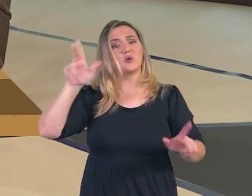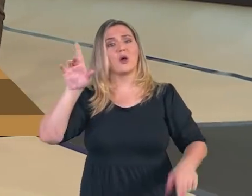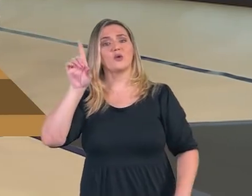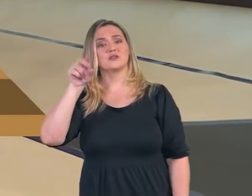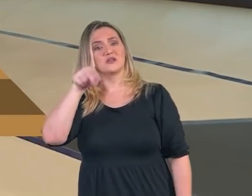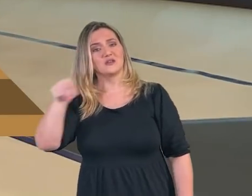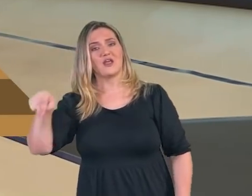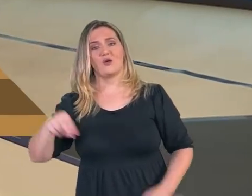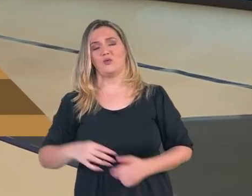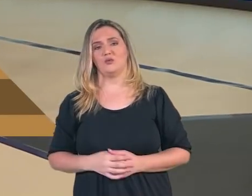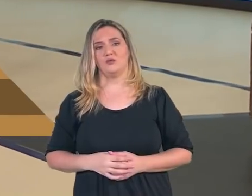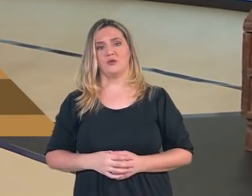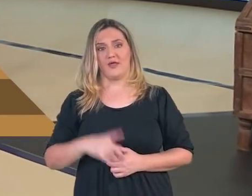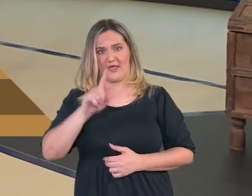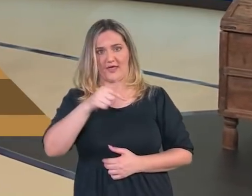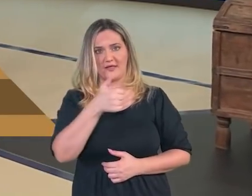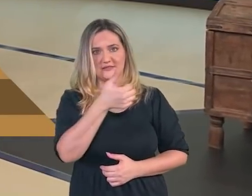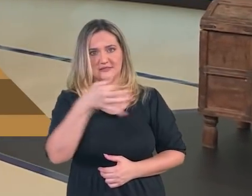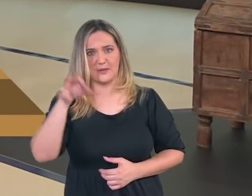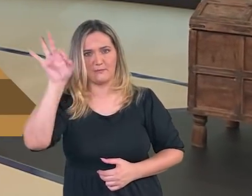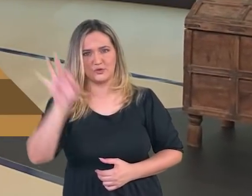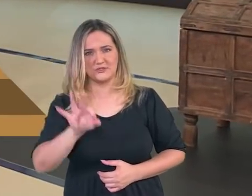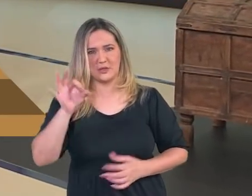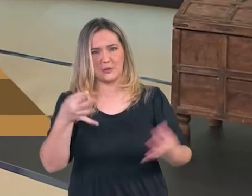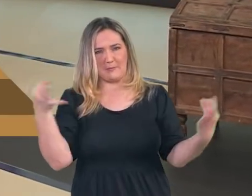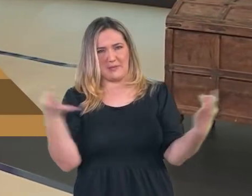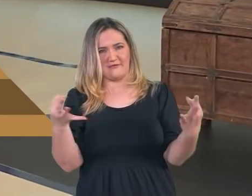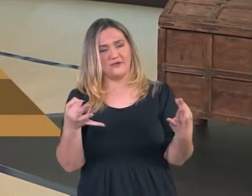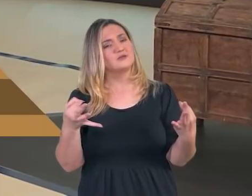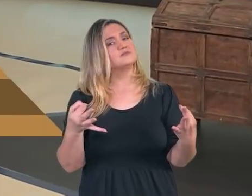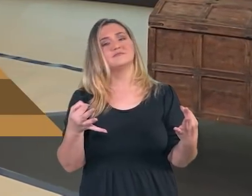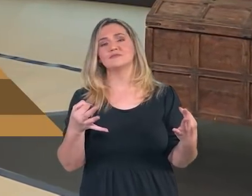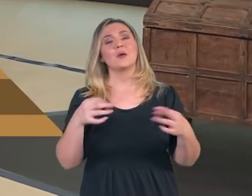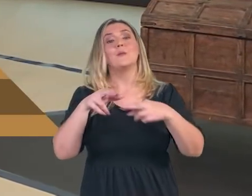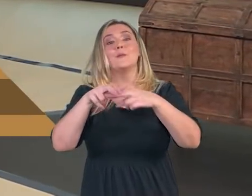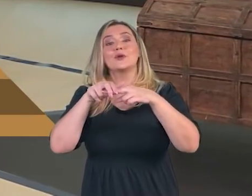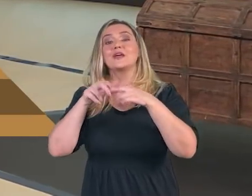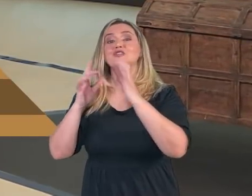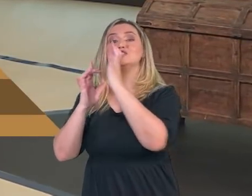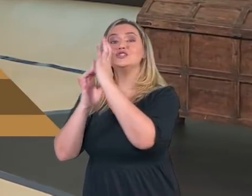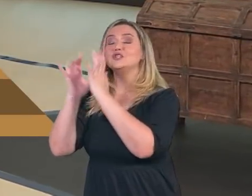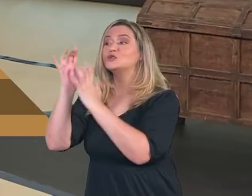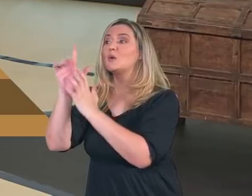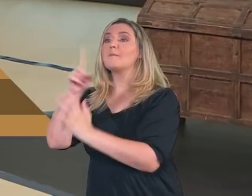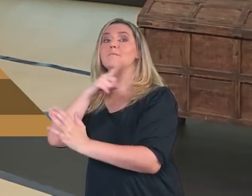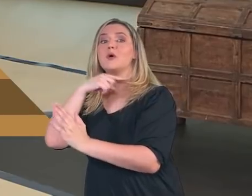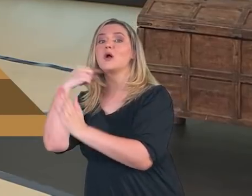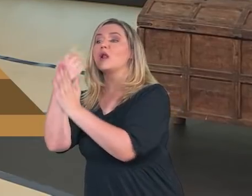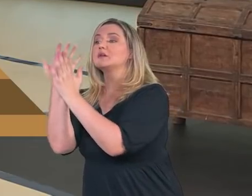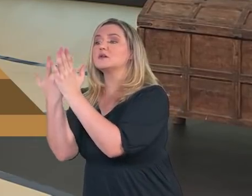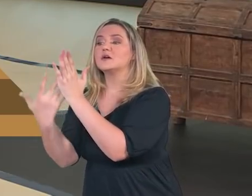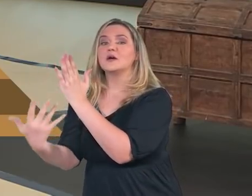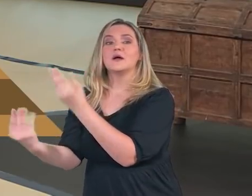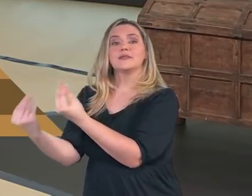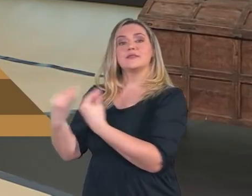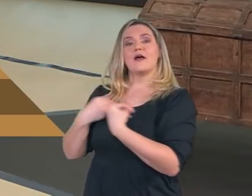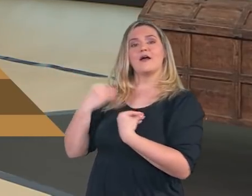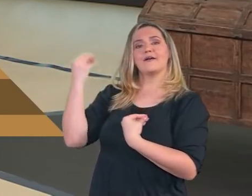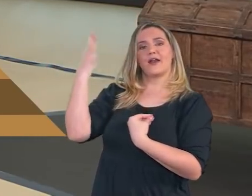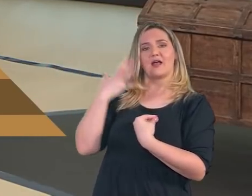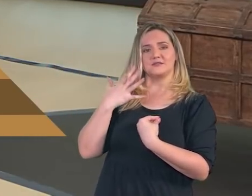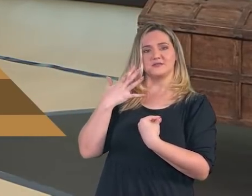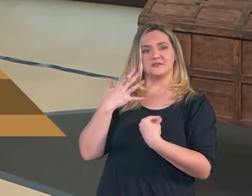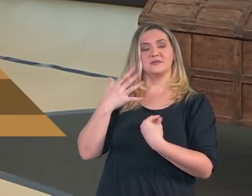não porque sejamos perfeitos, mas porque Jesus é santo e nos dá a sua graça. Portanto, o santo não é aquele que nunca